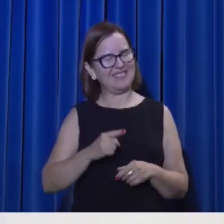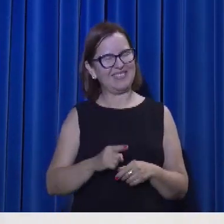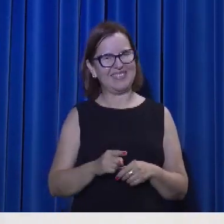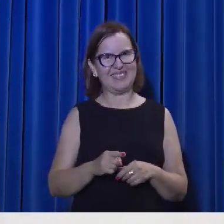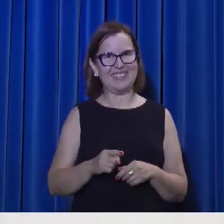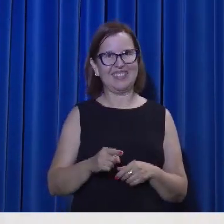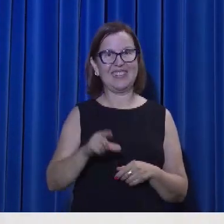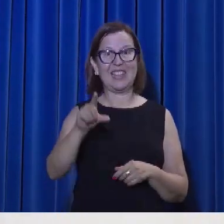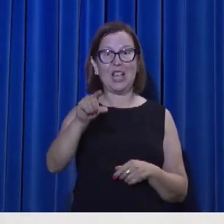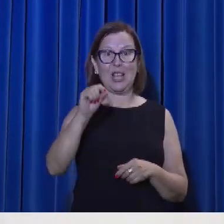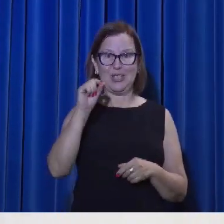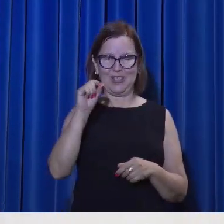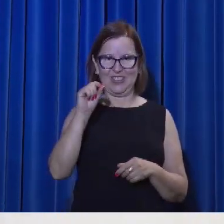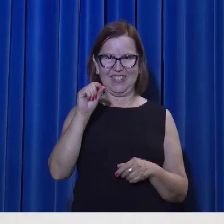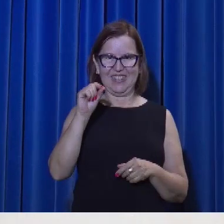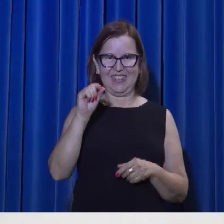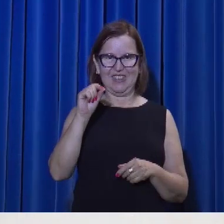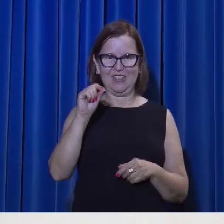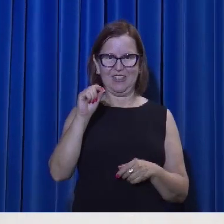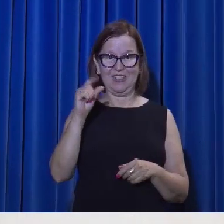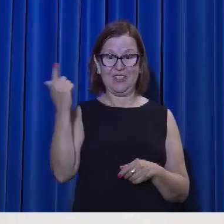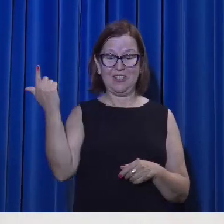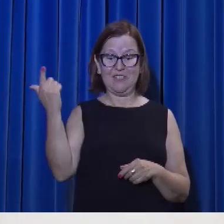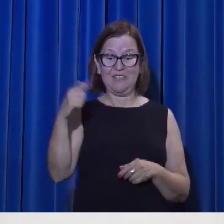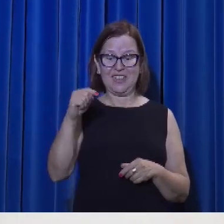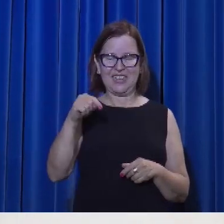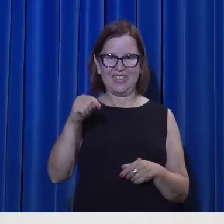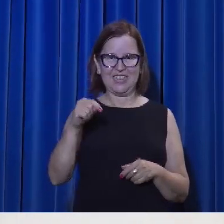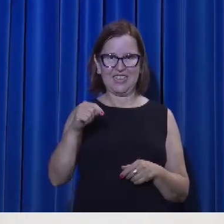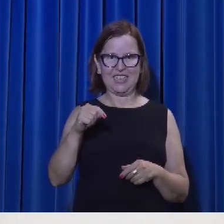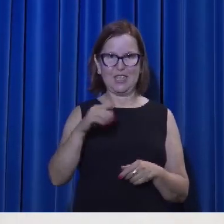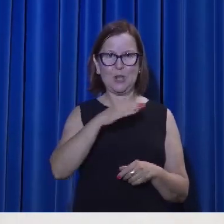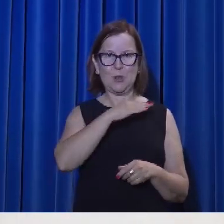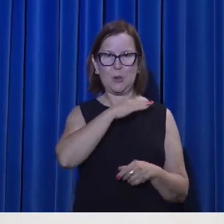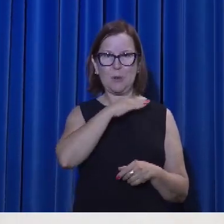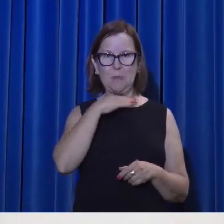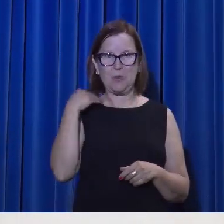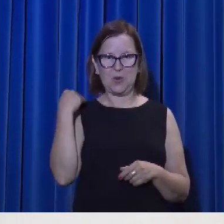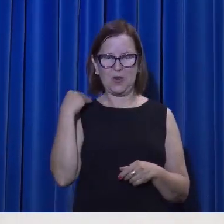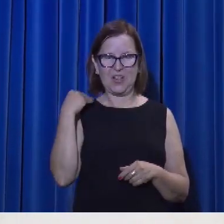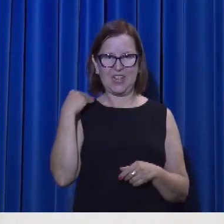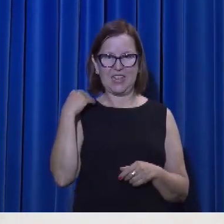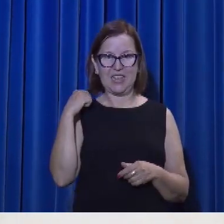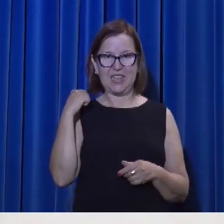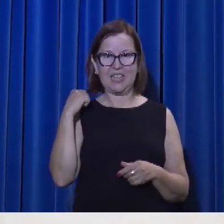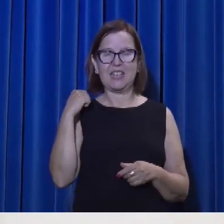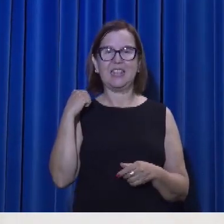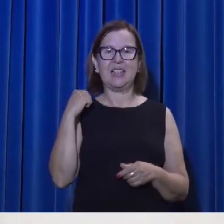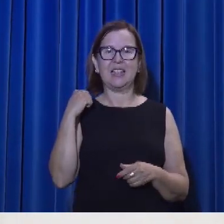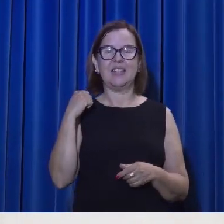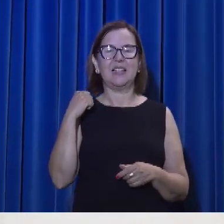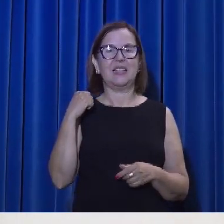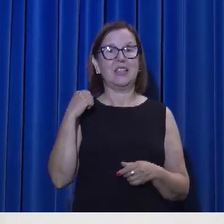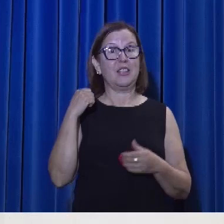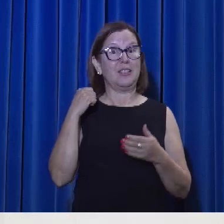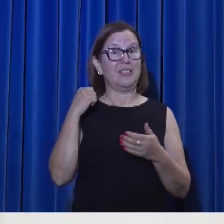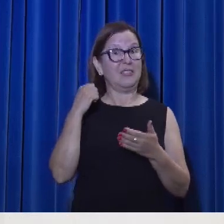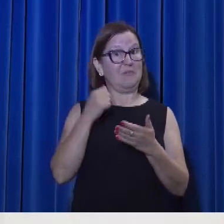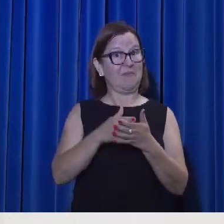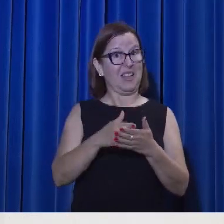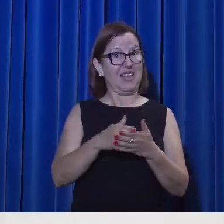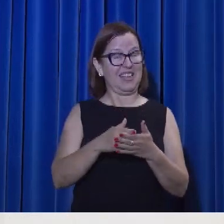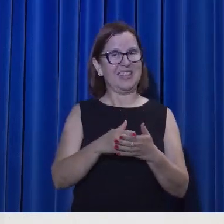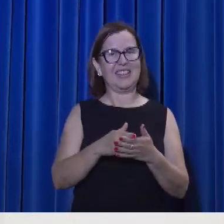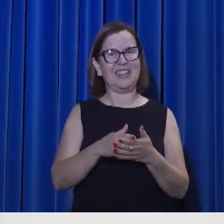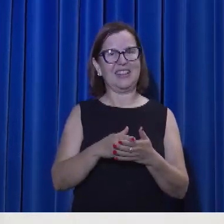até aqui, até este mundo vil, para morrer e pagar a culpa do meu pecado e do seu. Ele levou sobre si